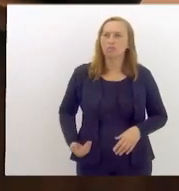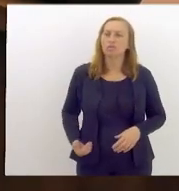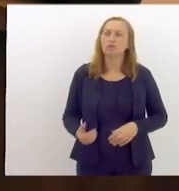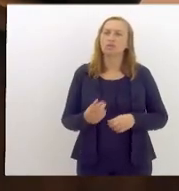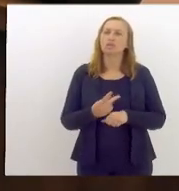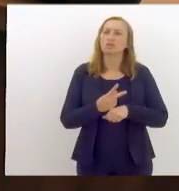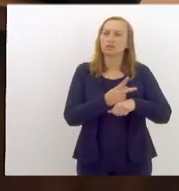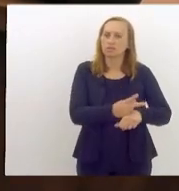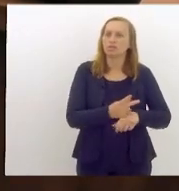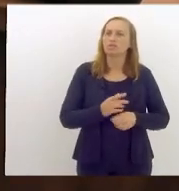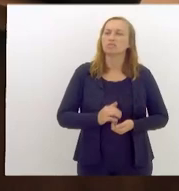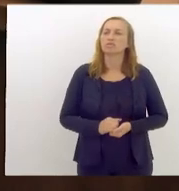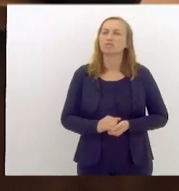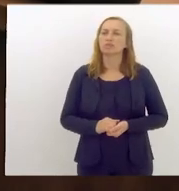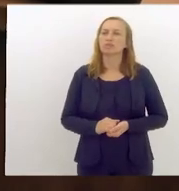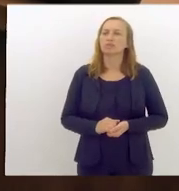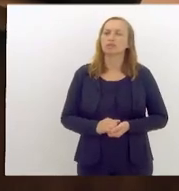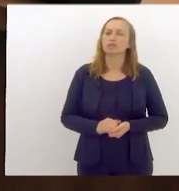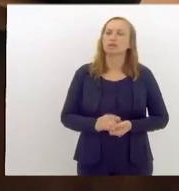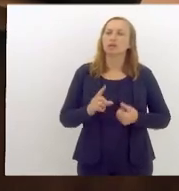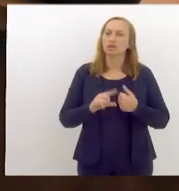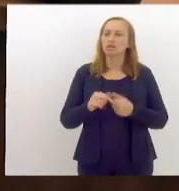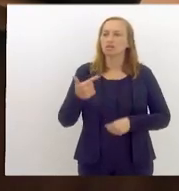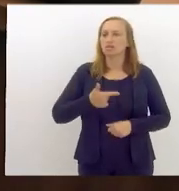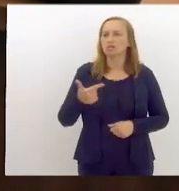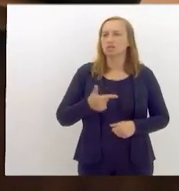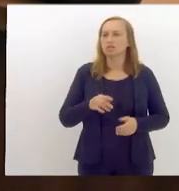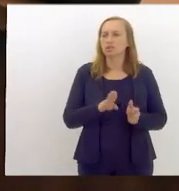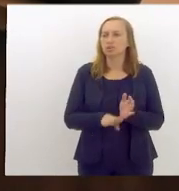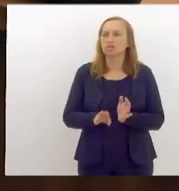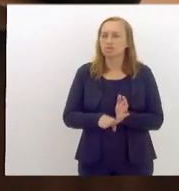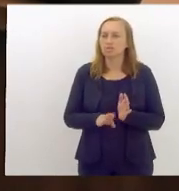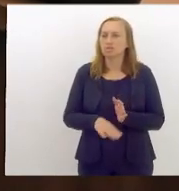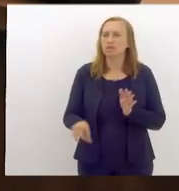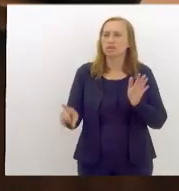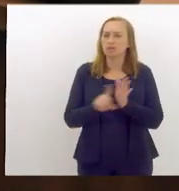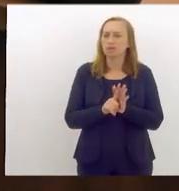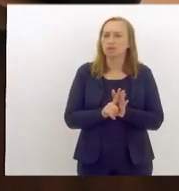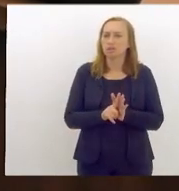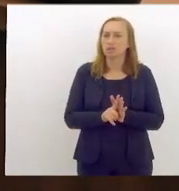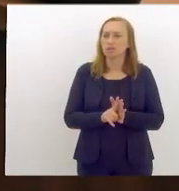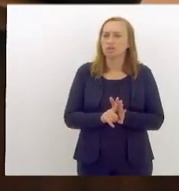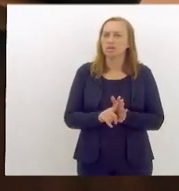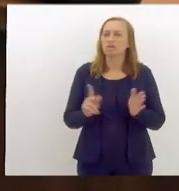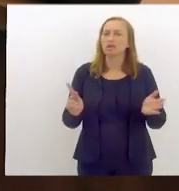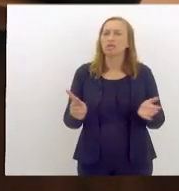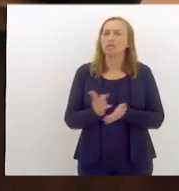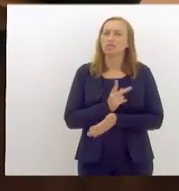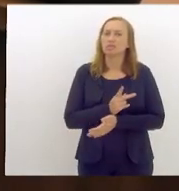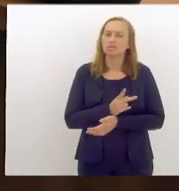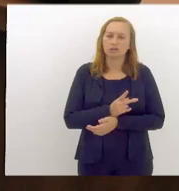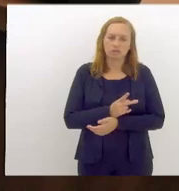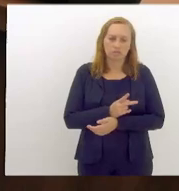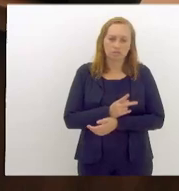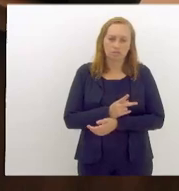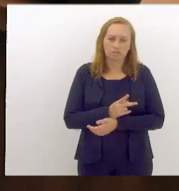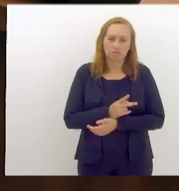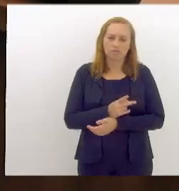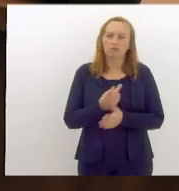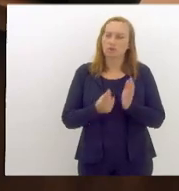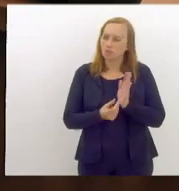gratificações incidente artigo 2 x pelos decorrentes da aplicação desta lei correrão por conta das notações